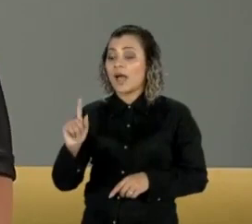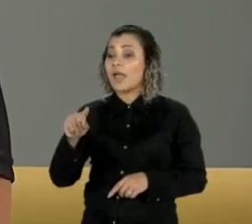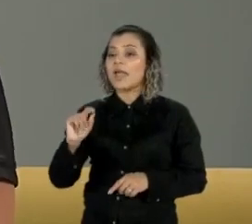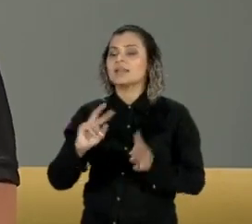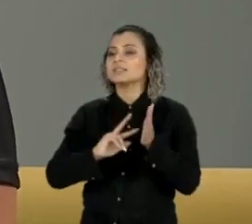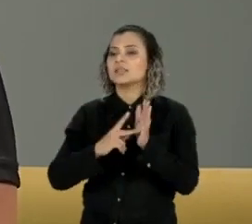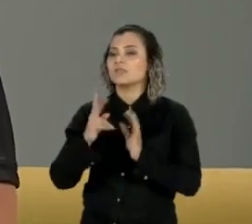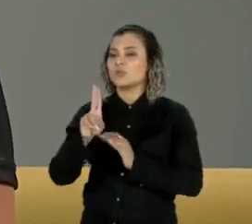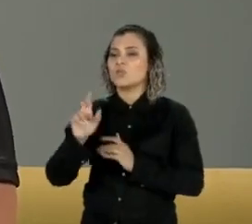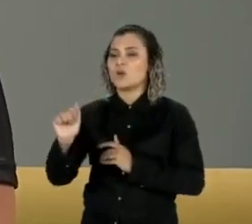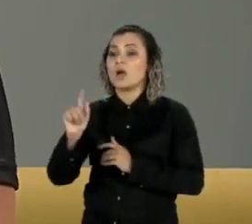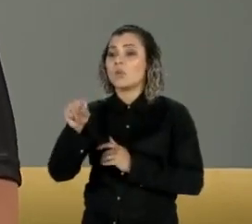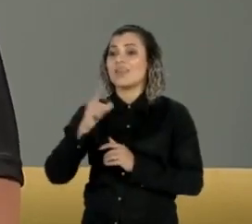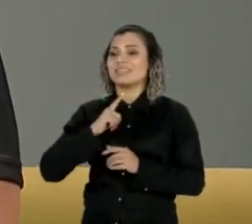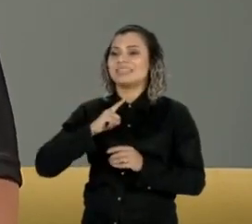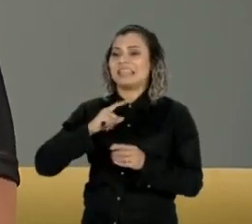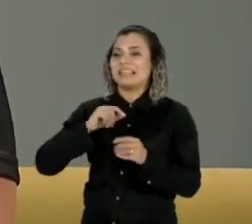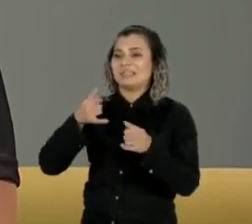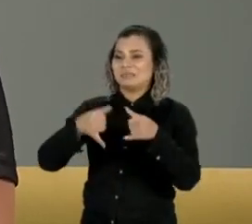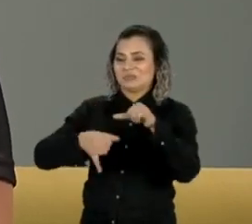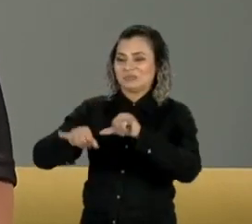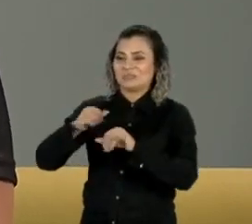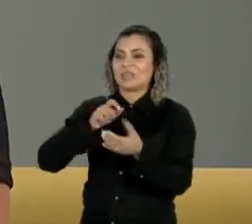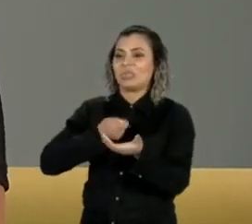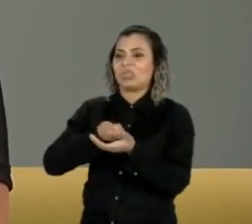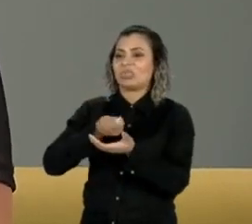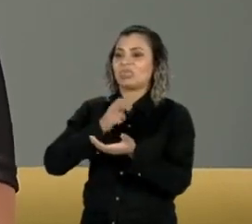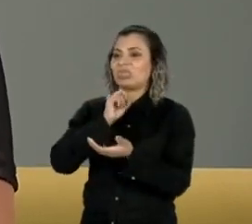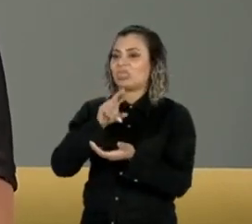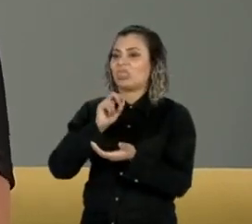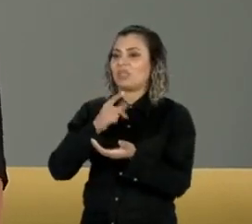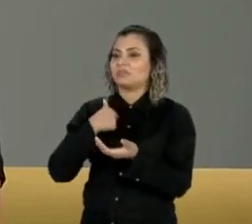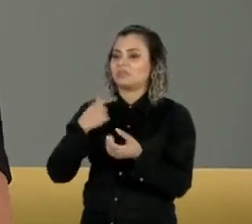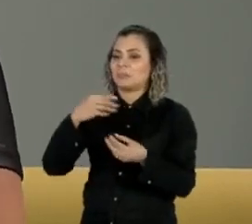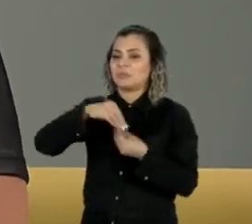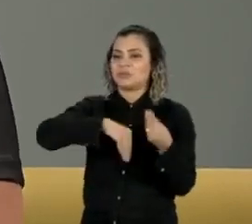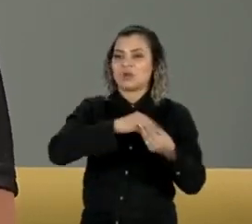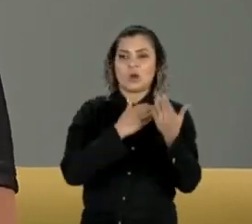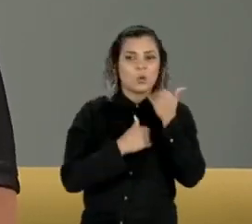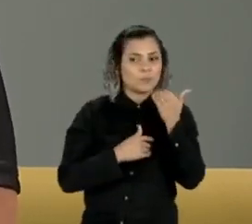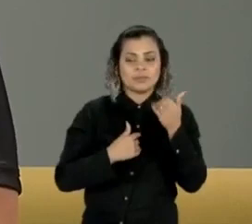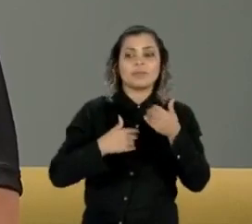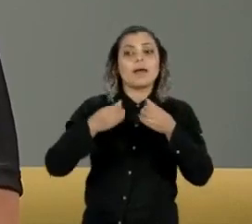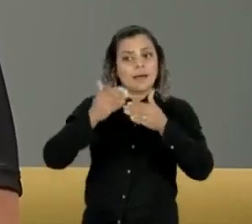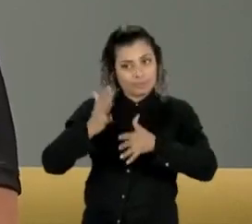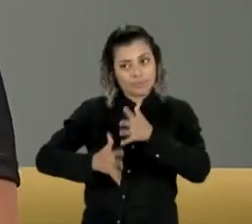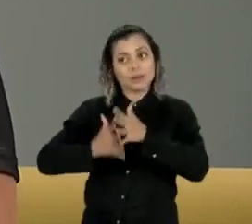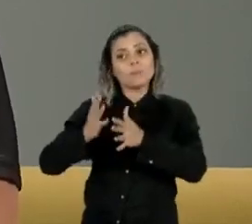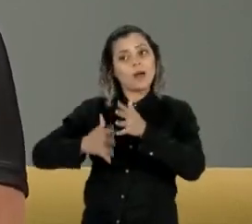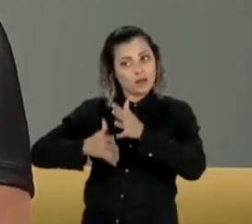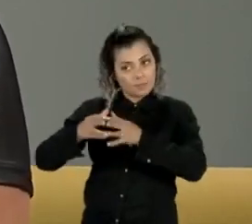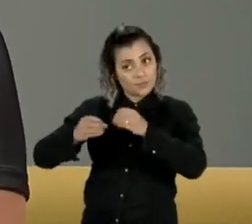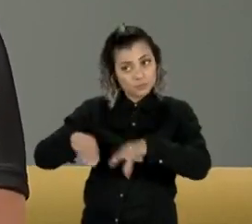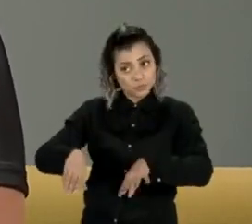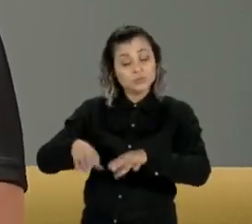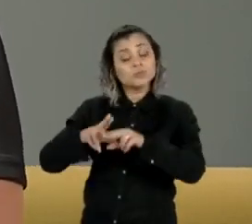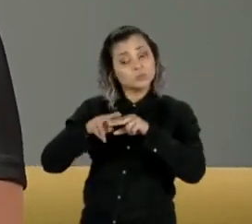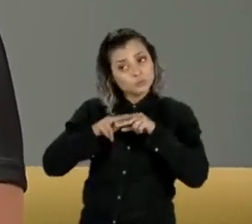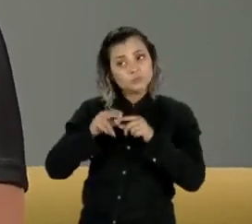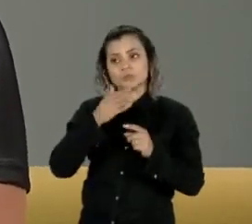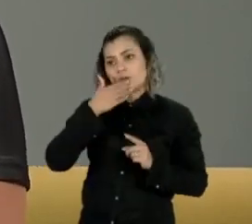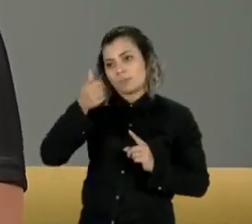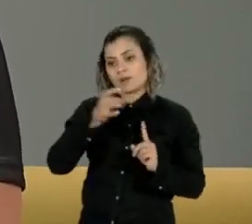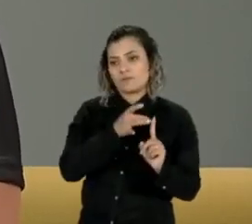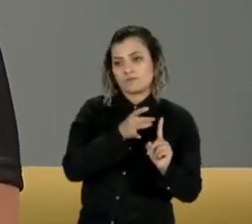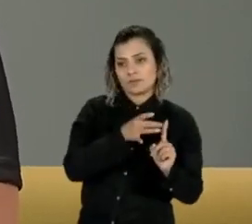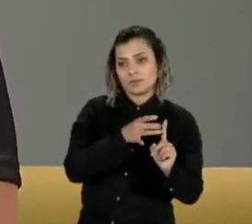ele traz toxinas que vão comprometer a parte endócrina da gente no futuro, que